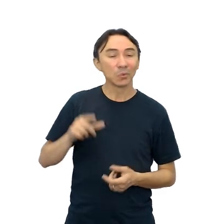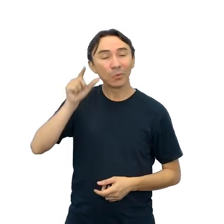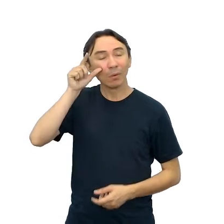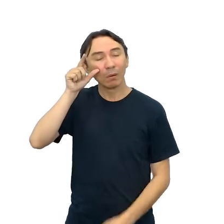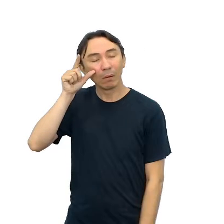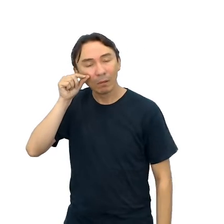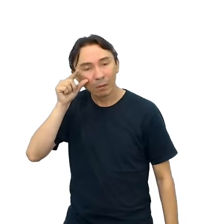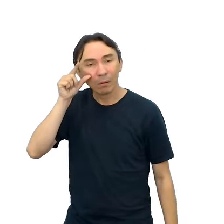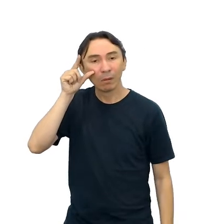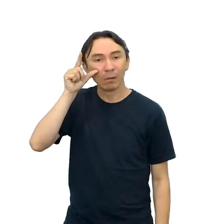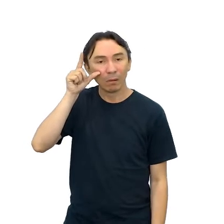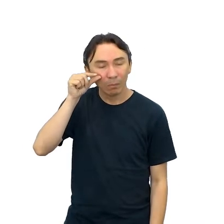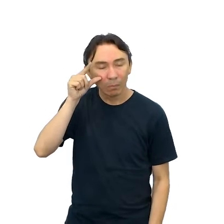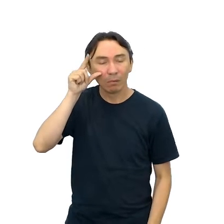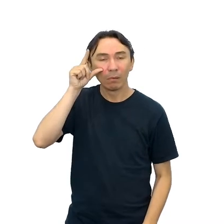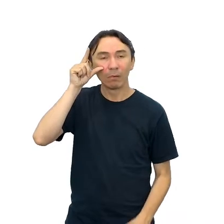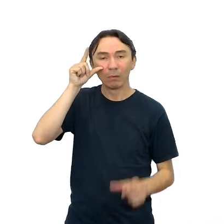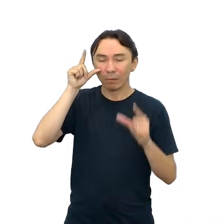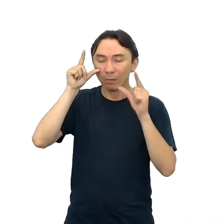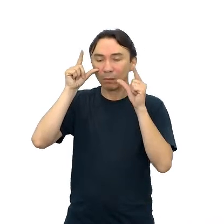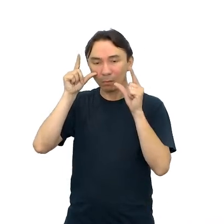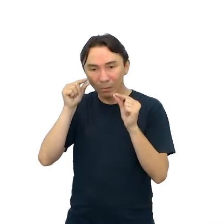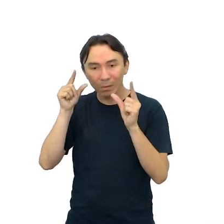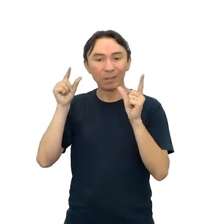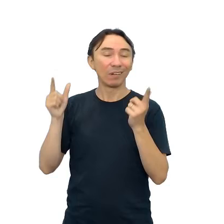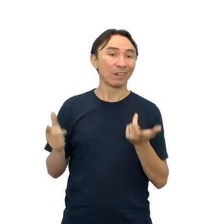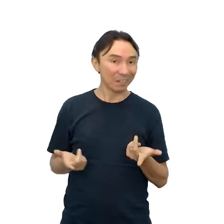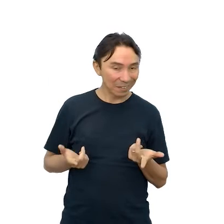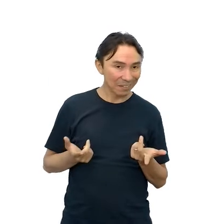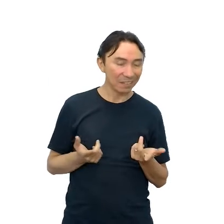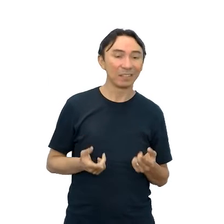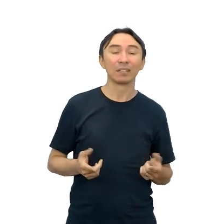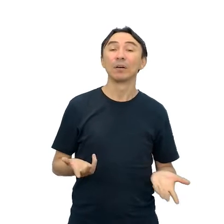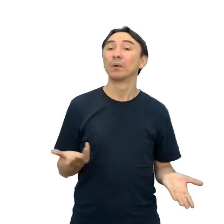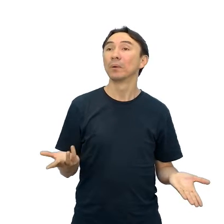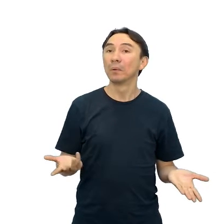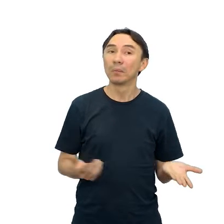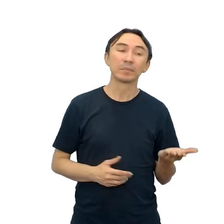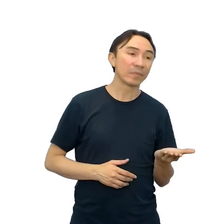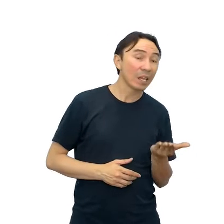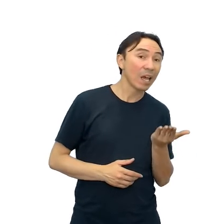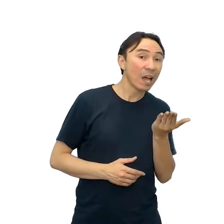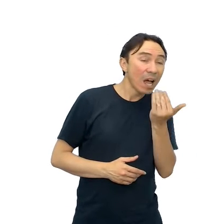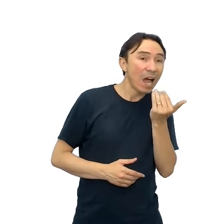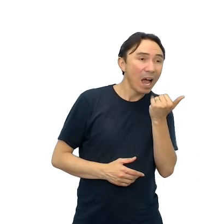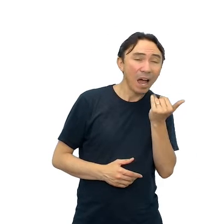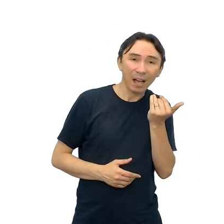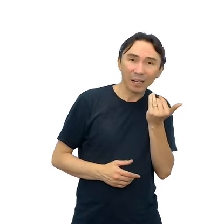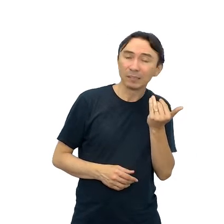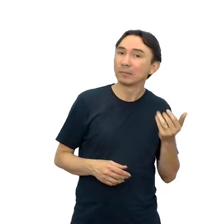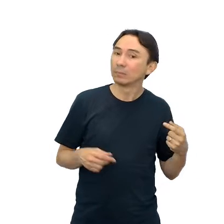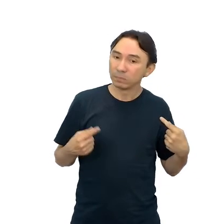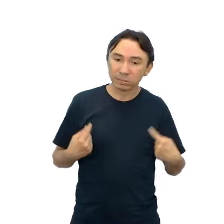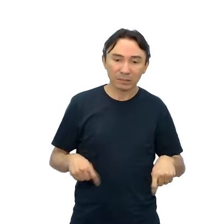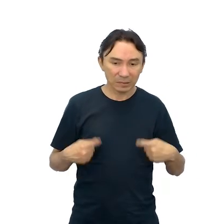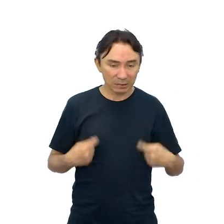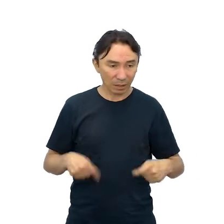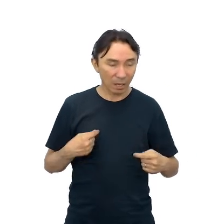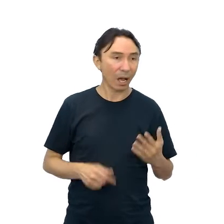a atenção aí em relação ao sono, a alimentação. Nós precisamos do processo